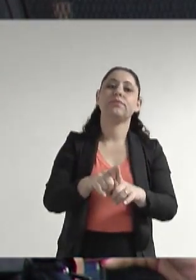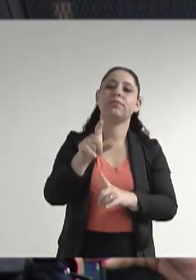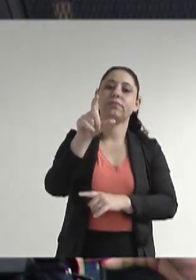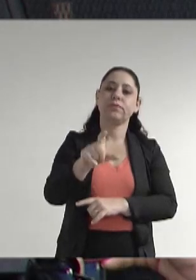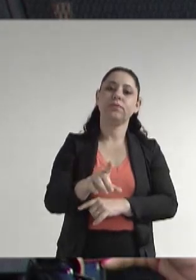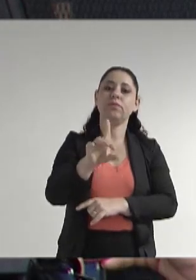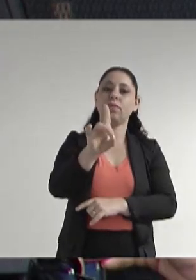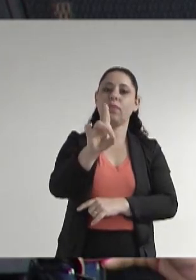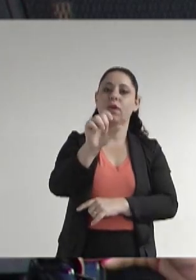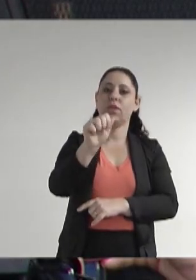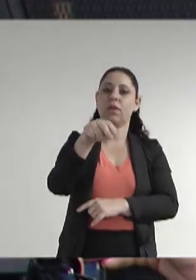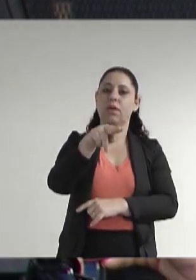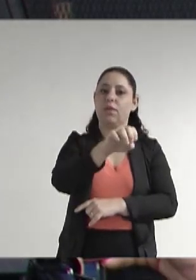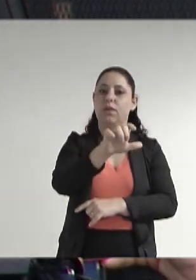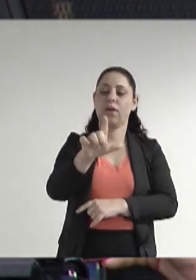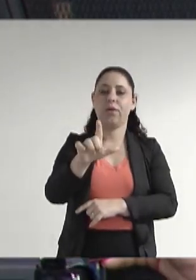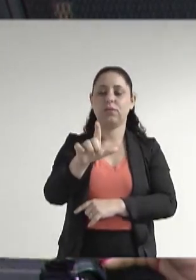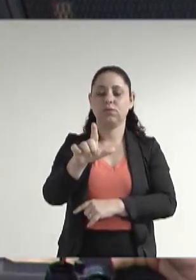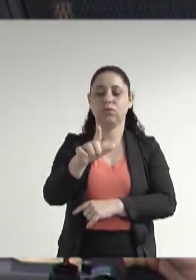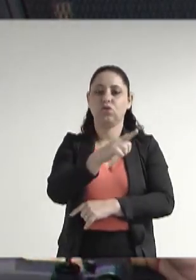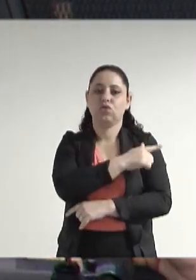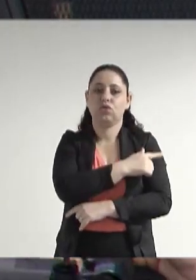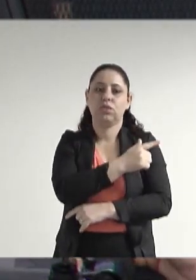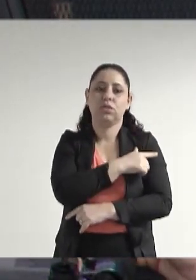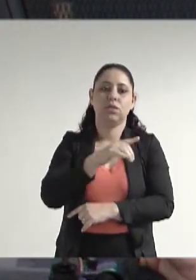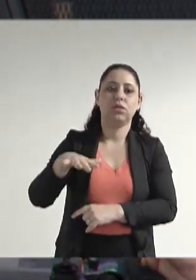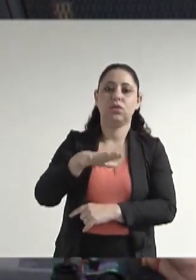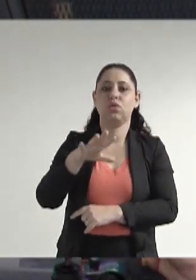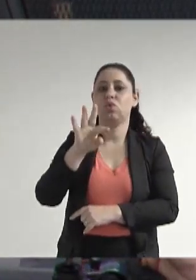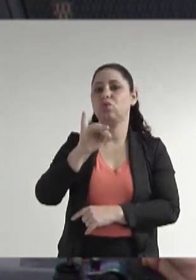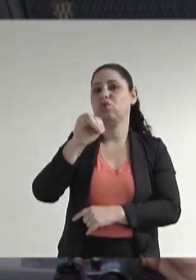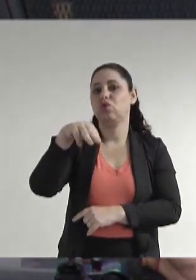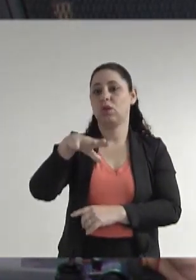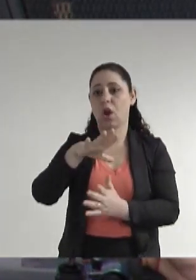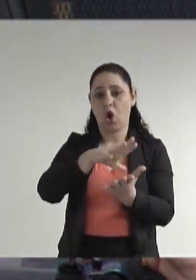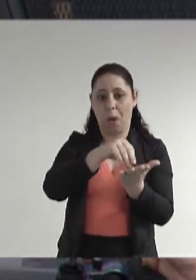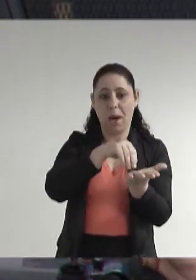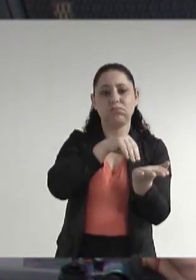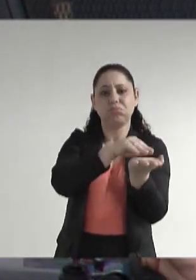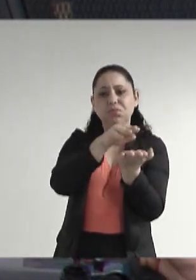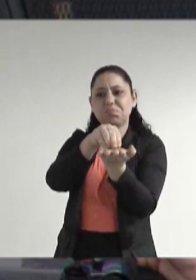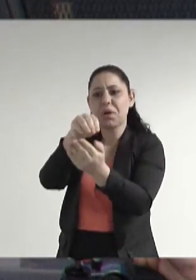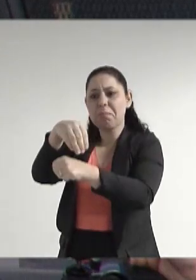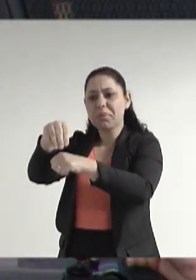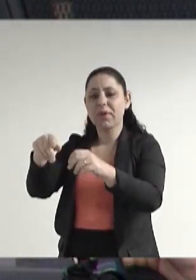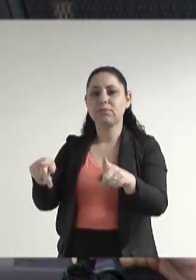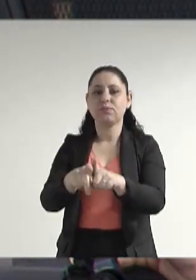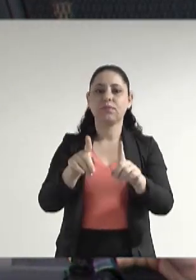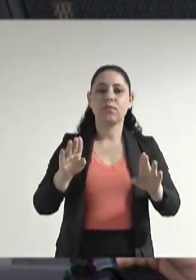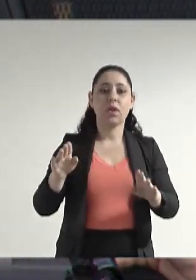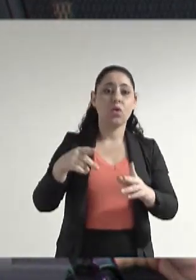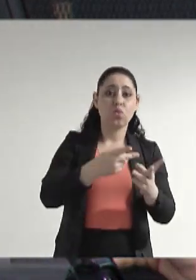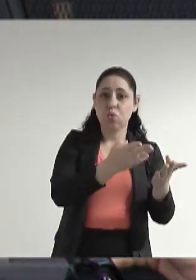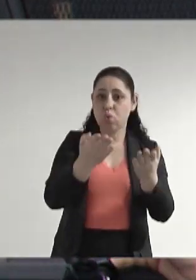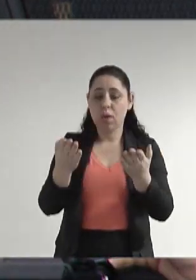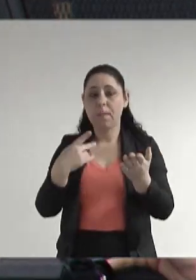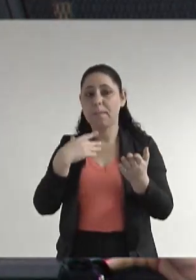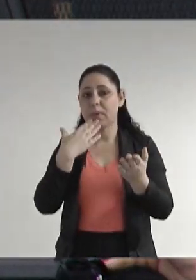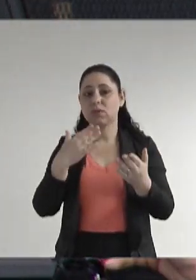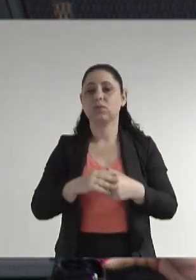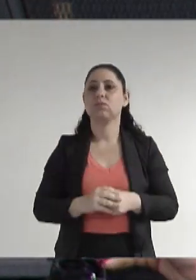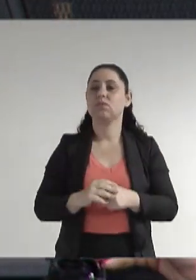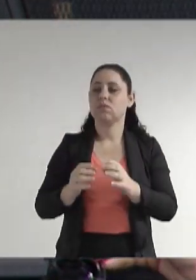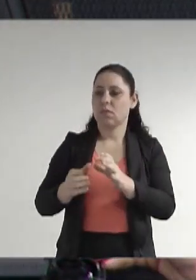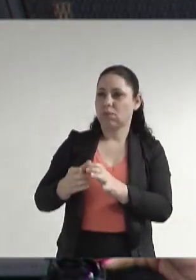senhor Daniel Tavares de Souza, gerente regional da operadora TIM por cópias autônomas, solicitando a instalação de